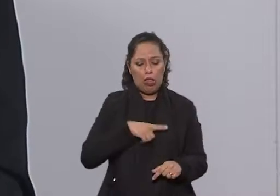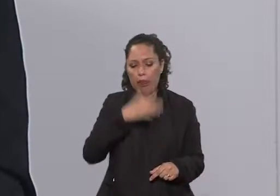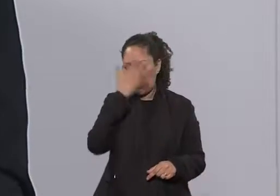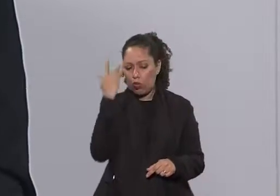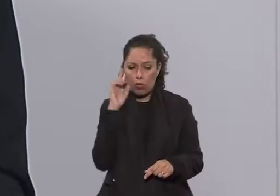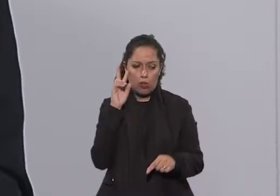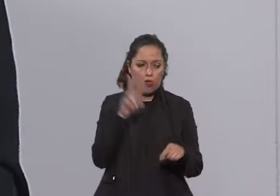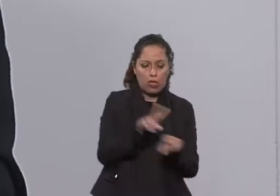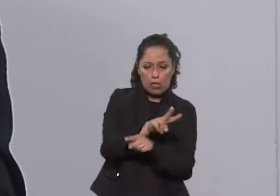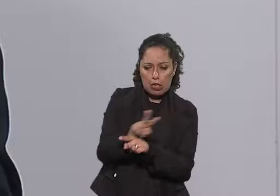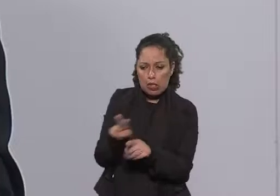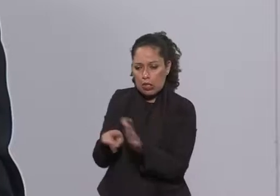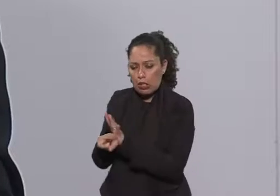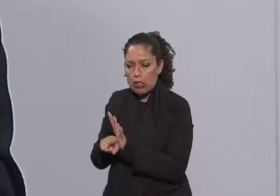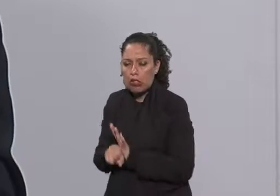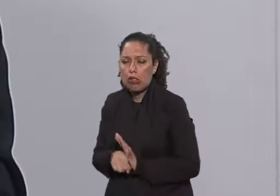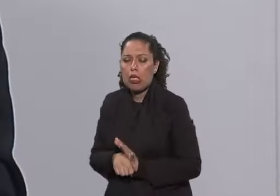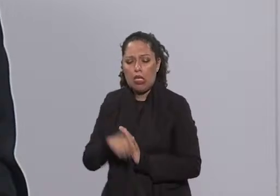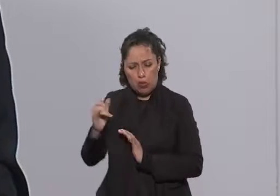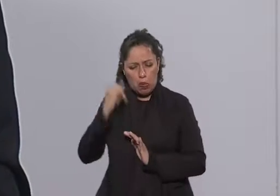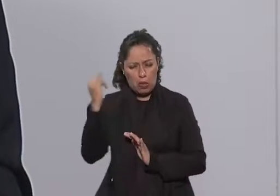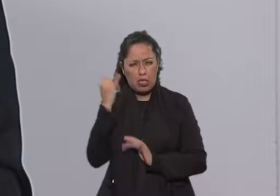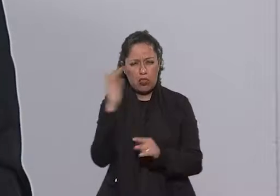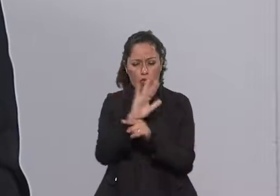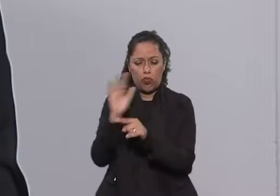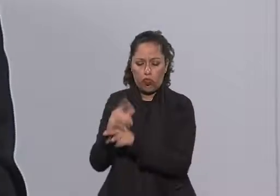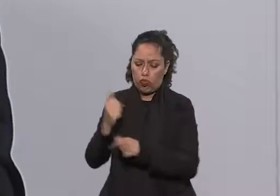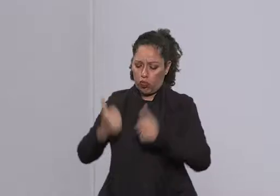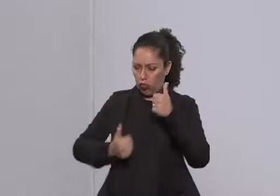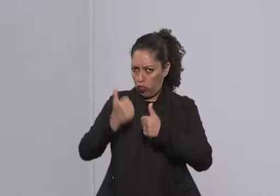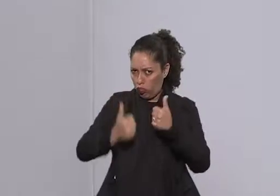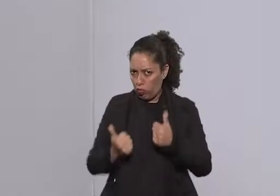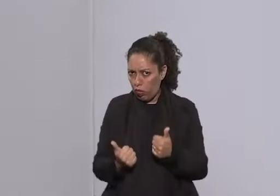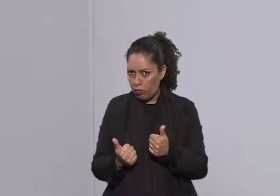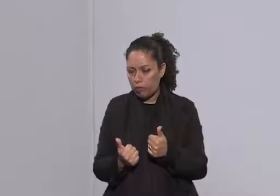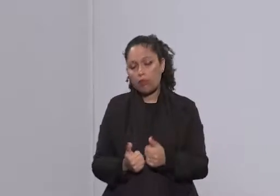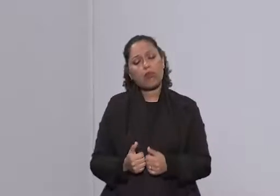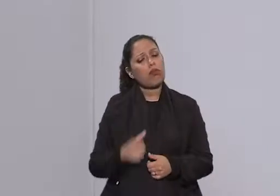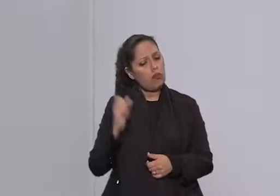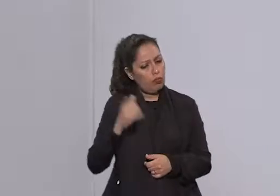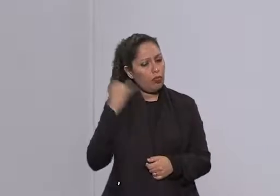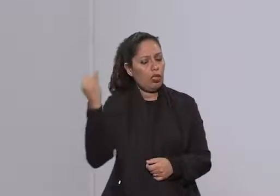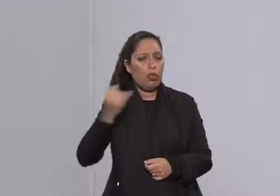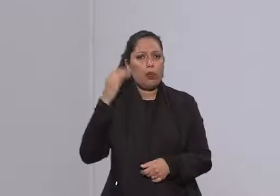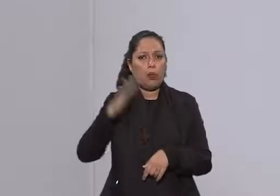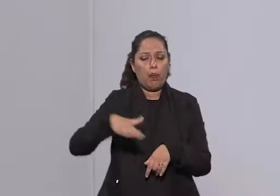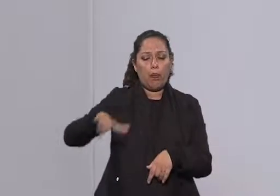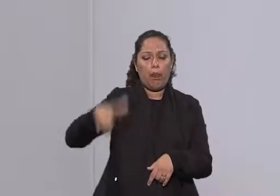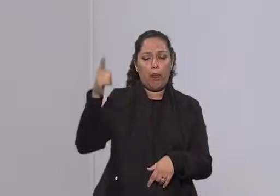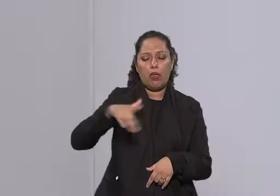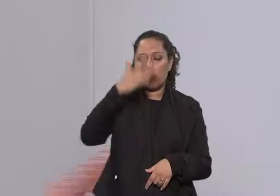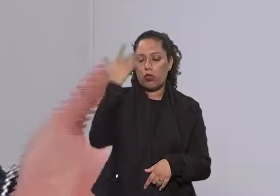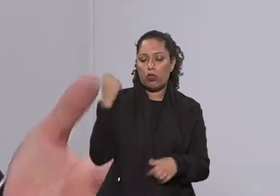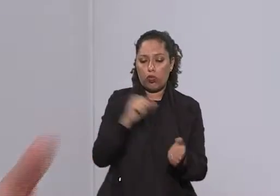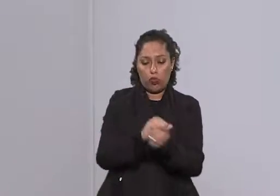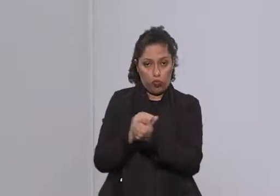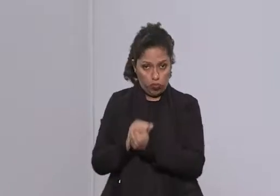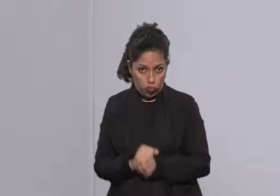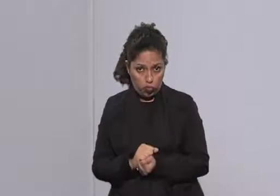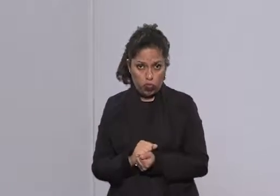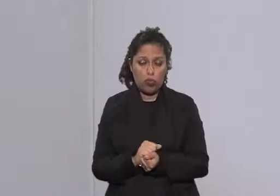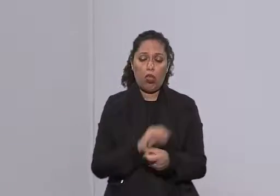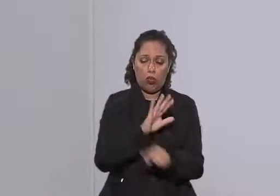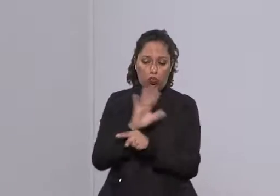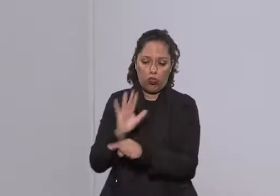para jogadores e jogadores o quanto é importante para o nosso futebol acho fundamental não é quanto mais pessoas participando por exemplo